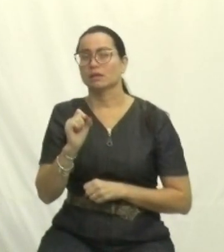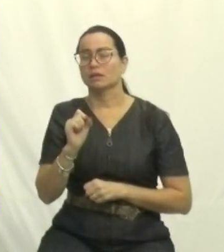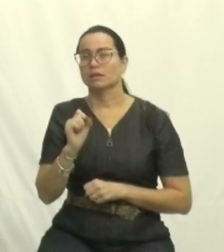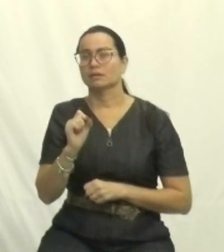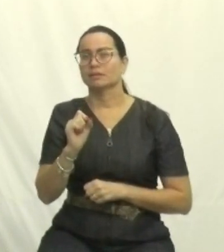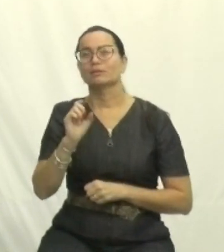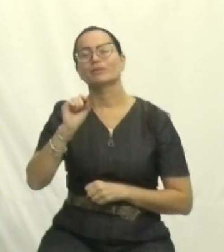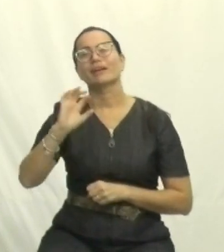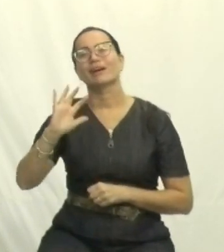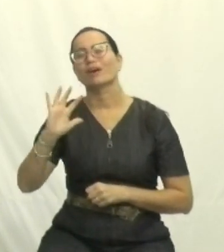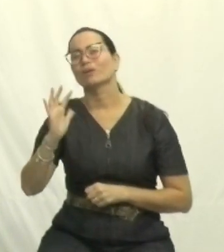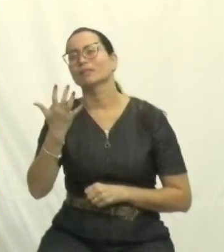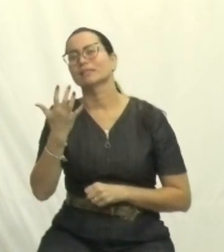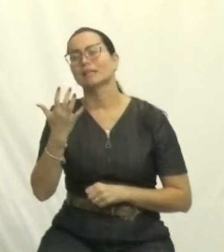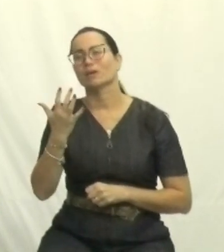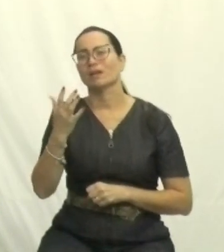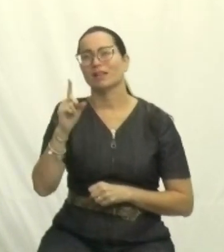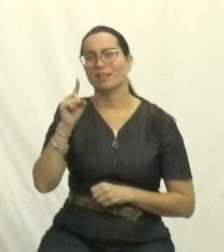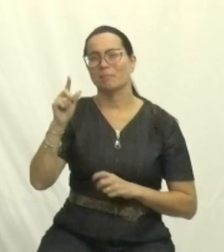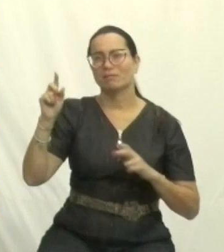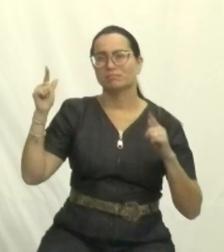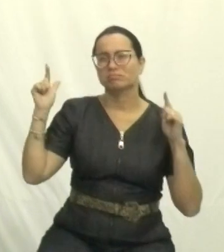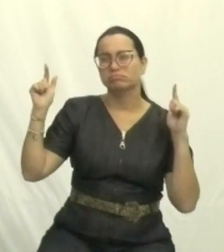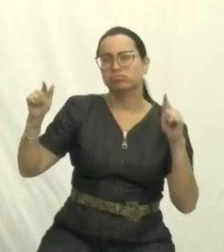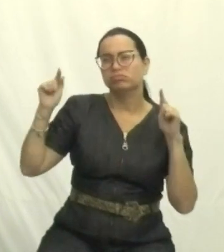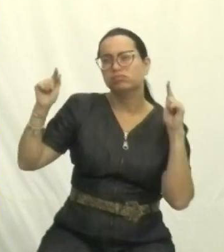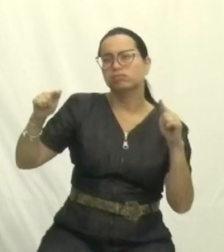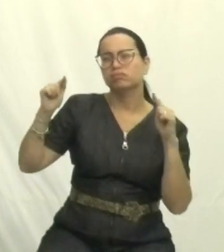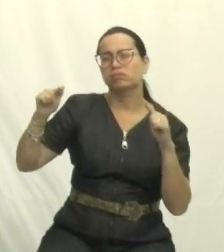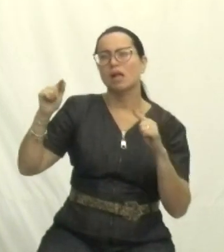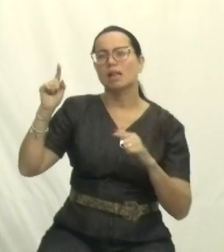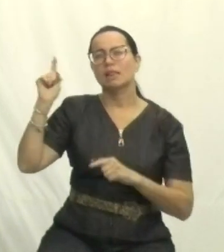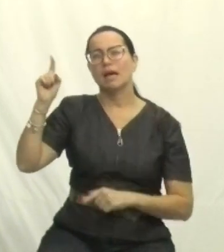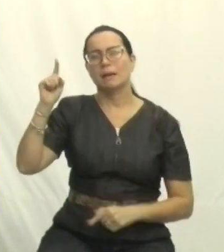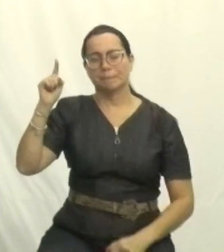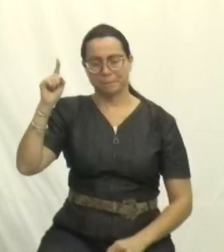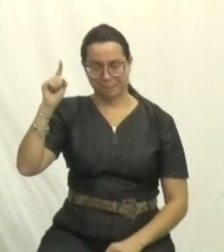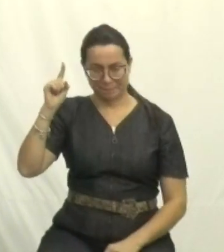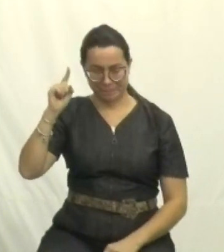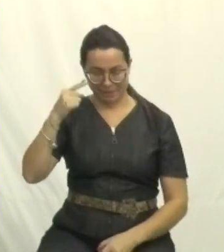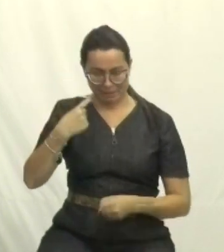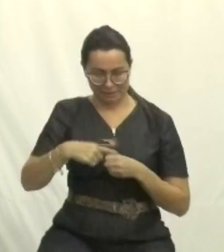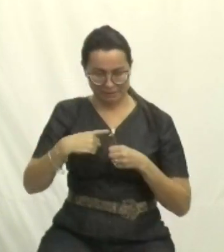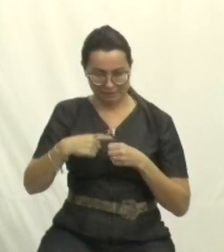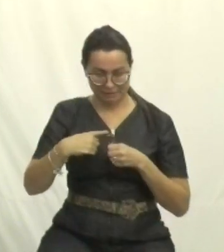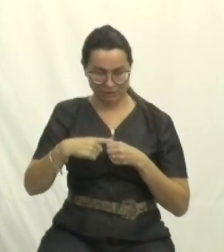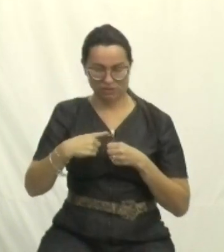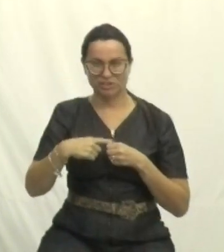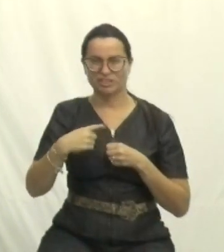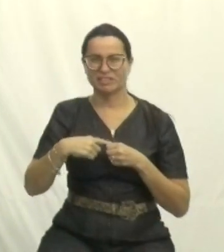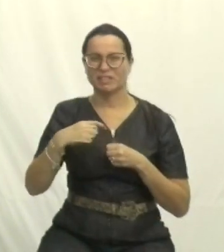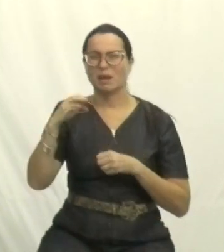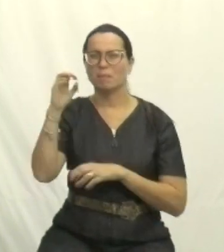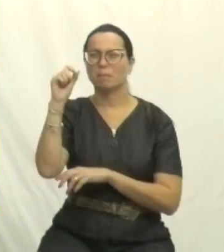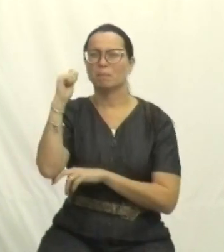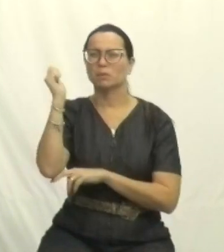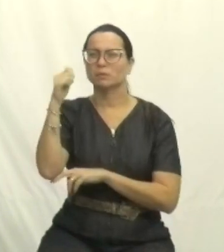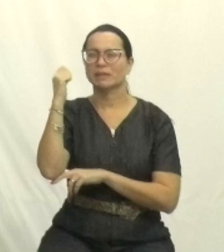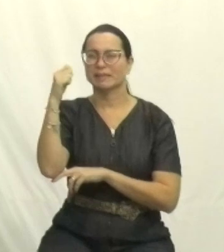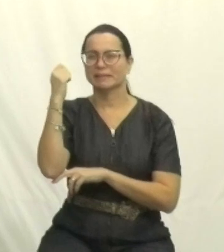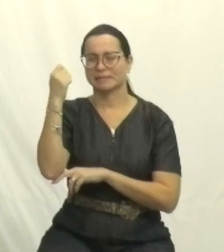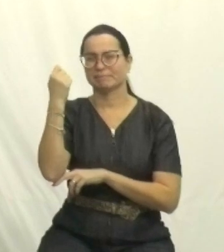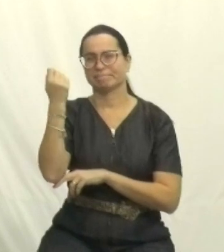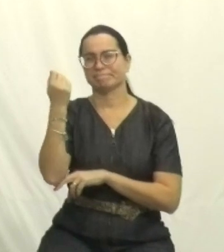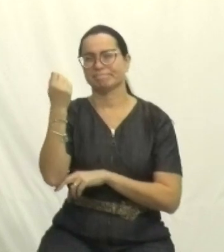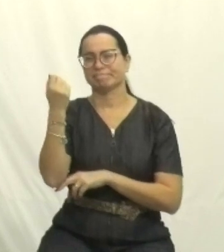incêndio que aconteceu. De lá para cá, muita coisa se alterou, principalmente a questão do poder de polícia que o Corpo